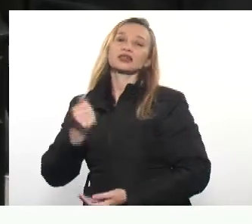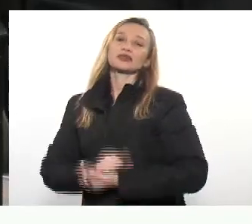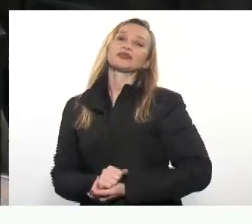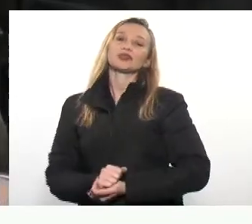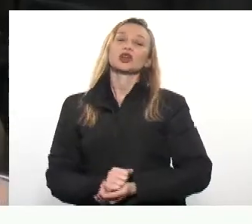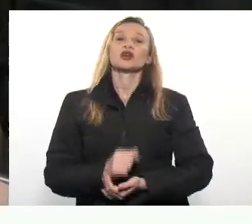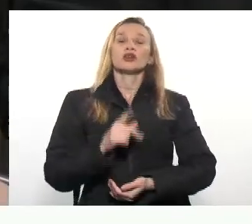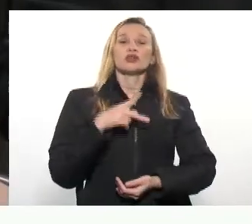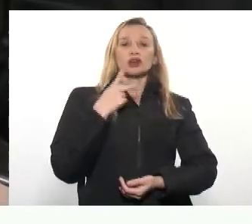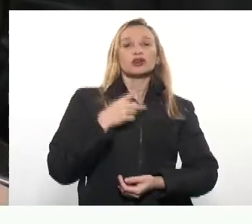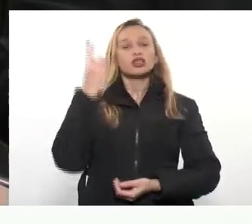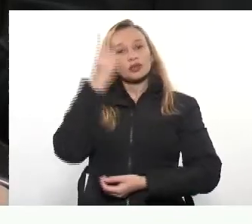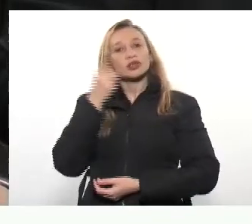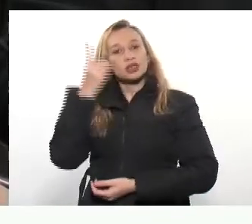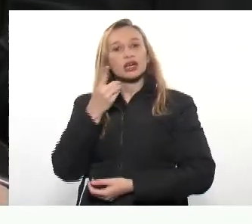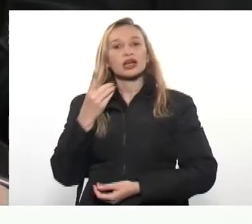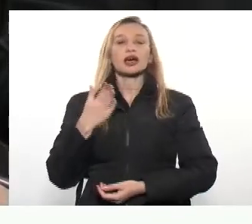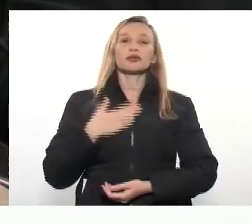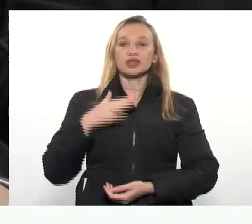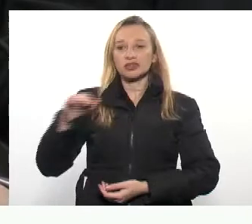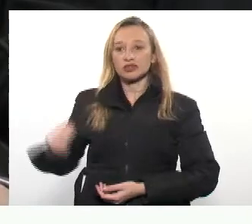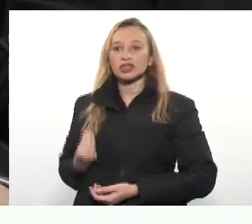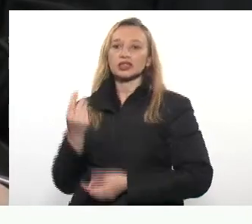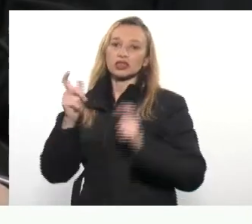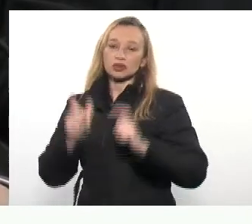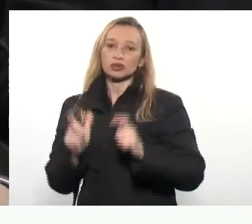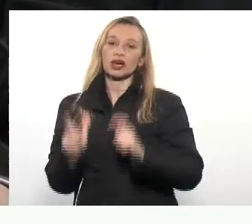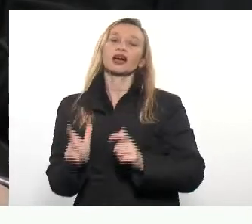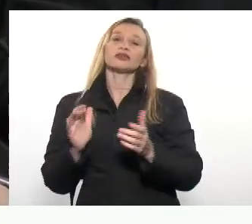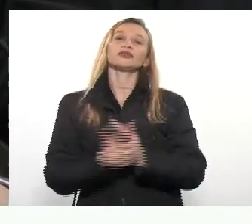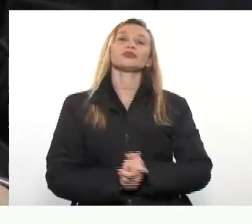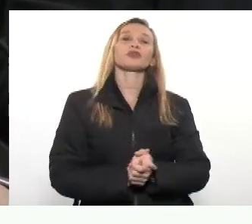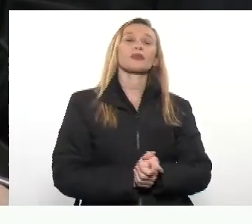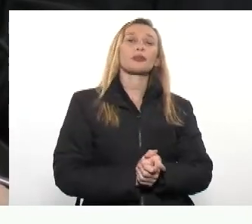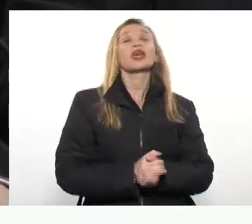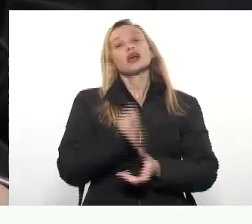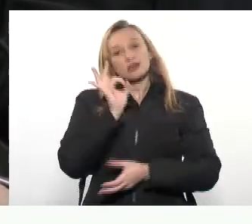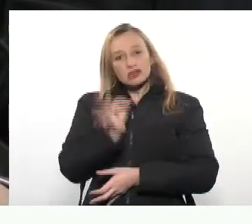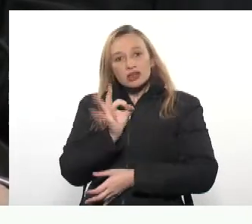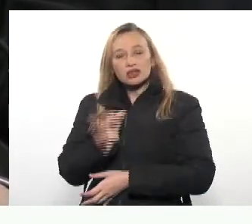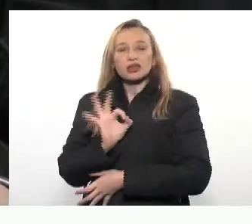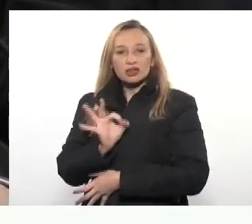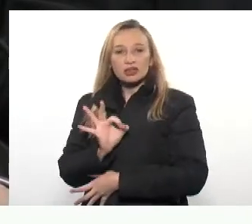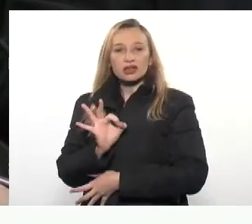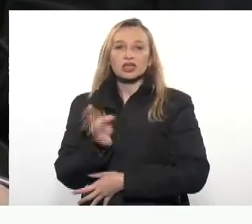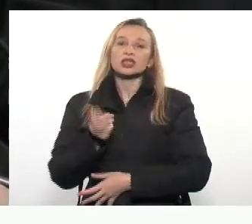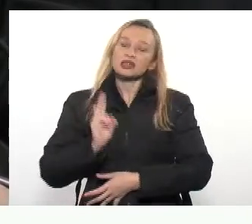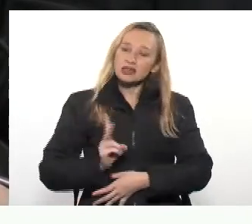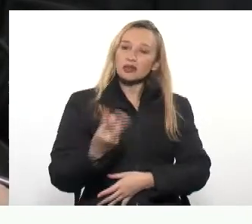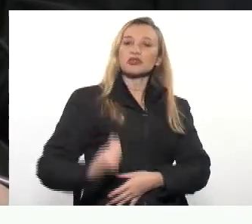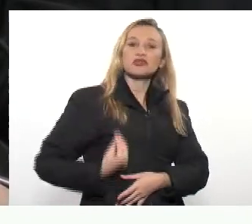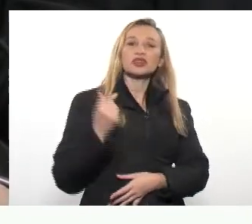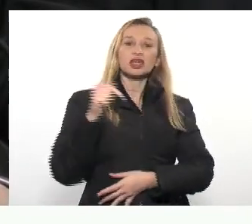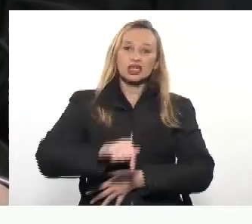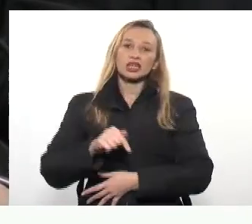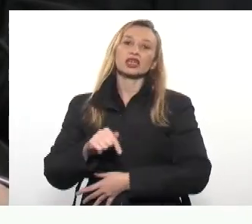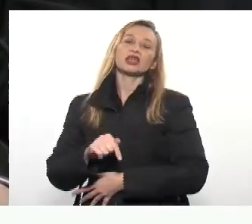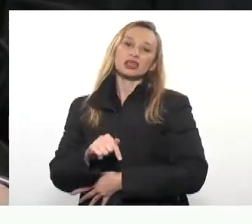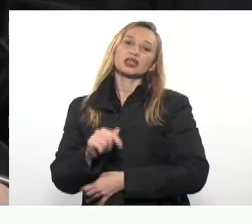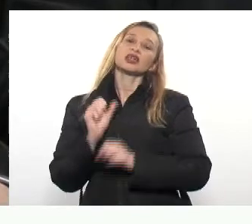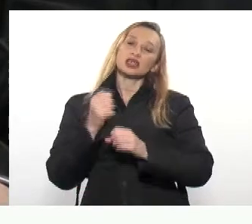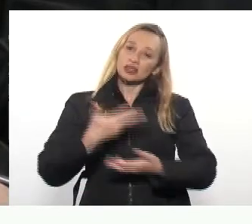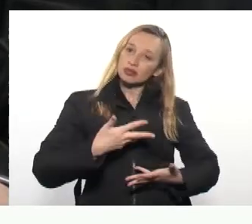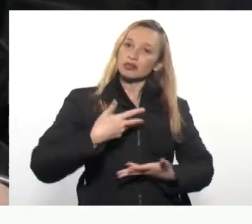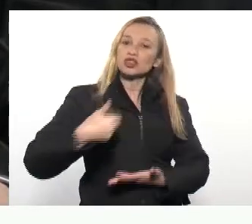Ilustres deputados, com relação à minha participação aqui, vocês podem ter certeza que eu sempre virei a todas as vezes que